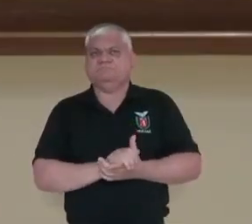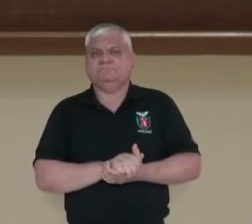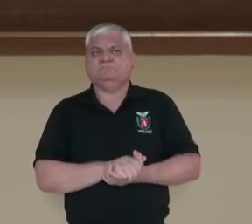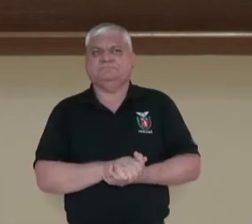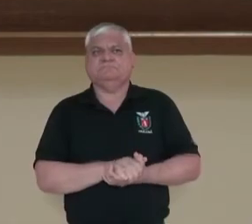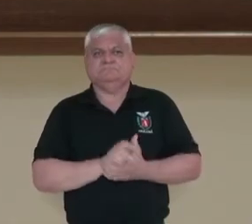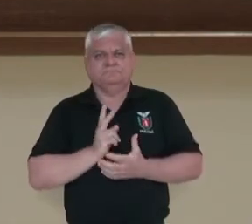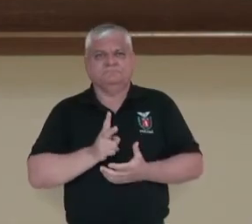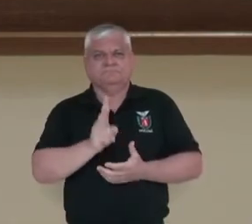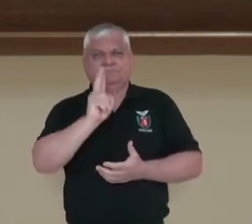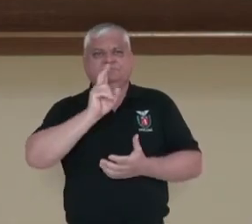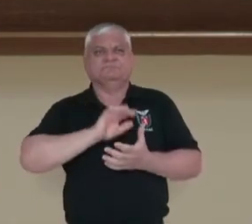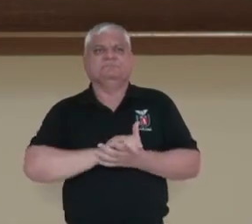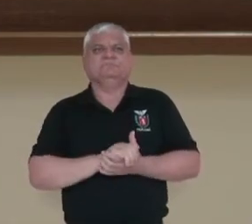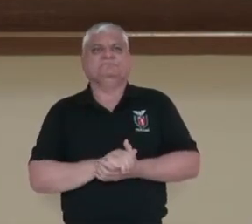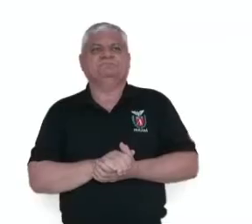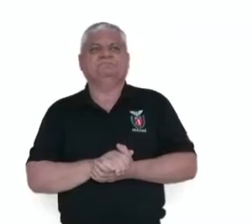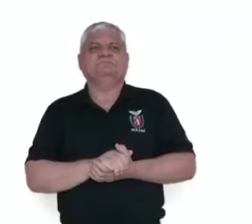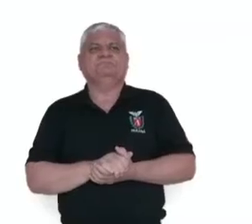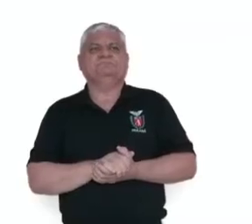Vamos dar sequência?